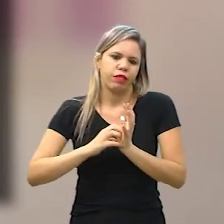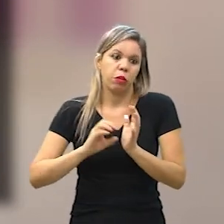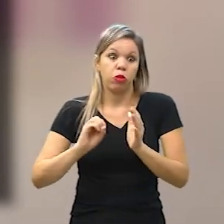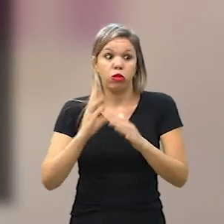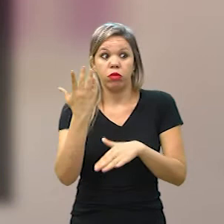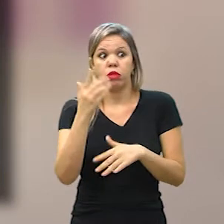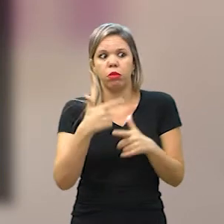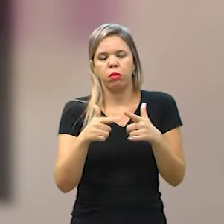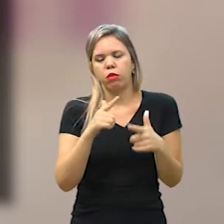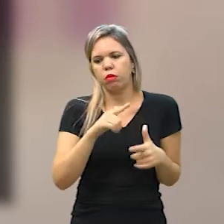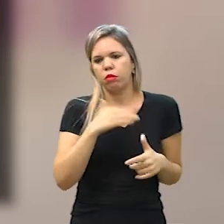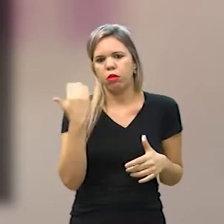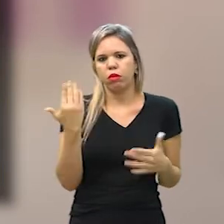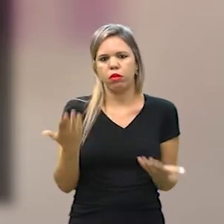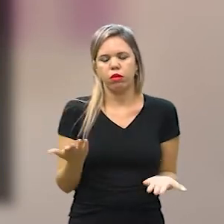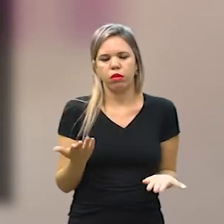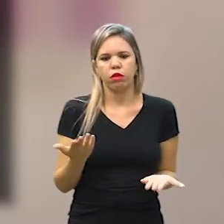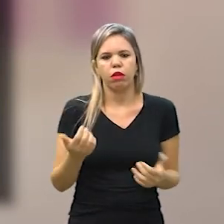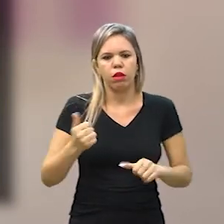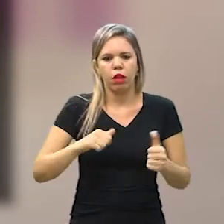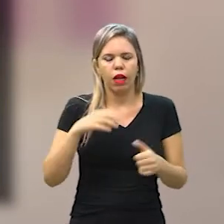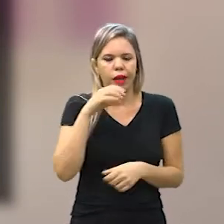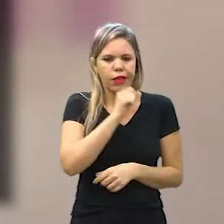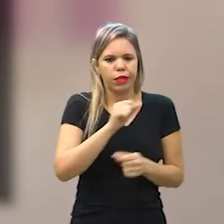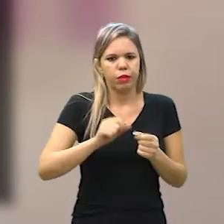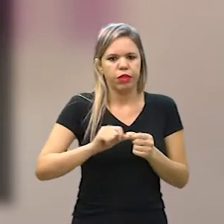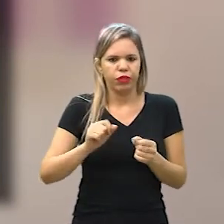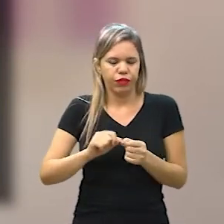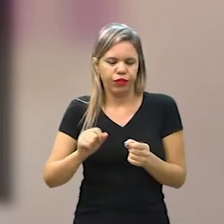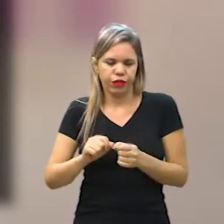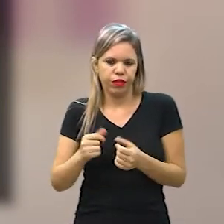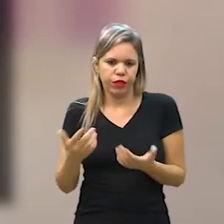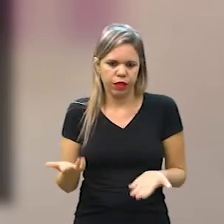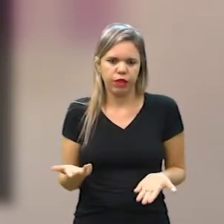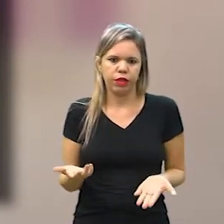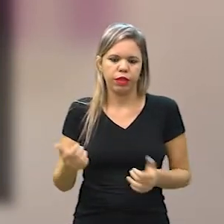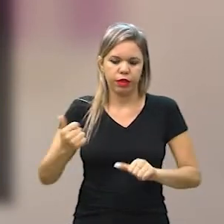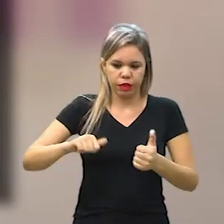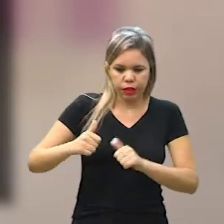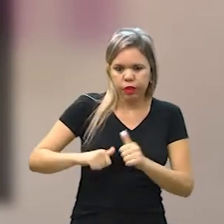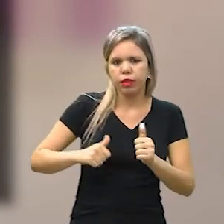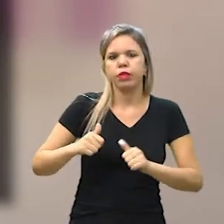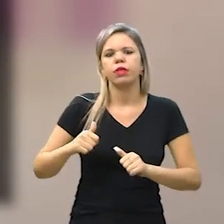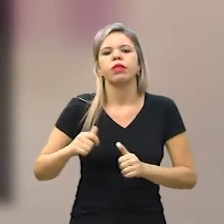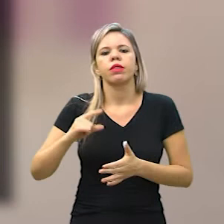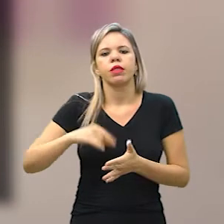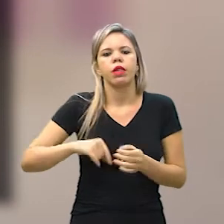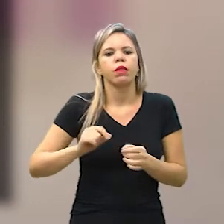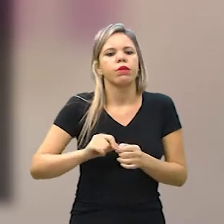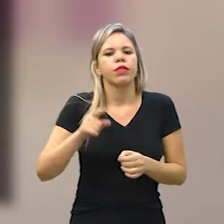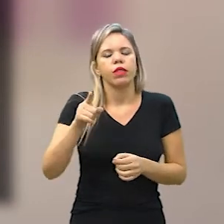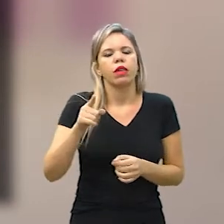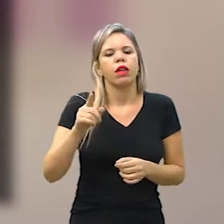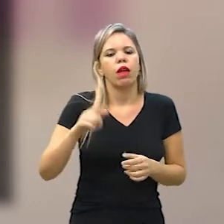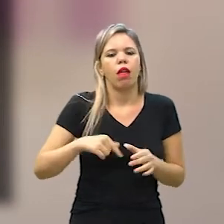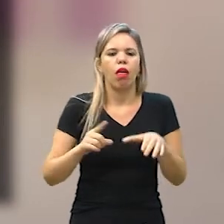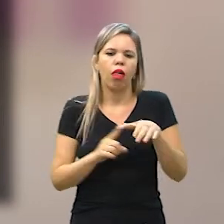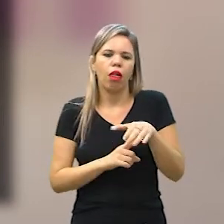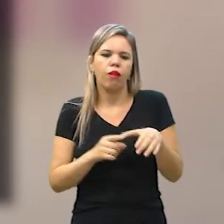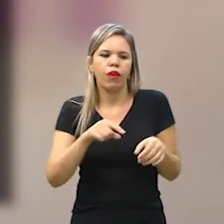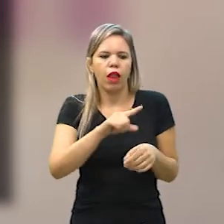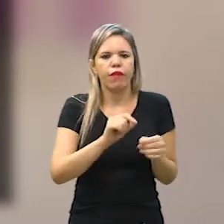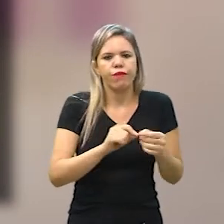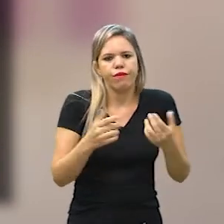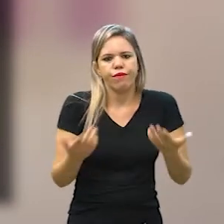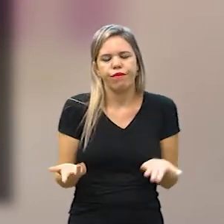o óbito. Então, o diagnóstico tem que ser rápido, preciso, né? E muitas vezes o diagnóstico você é